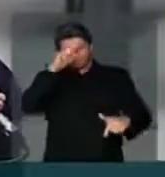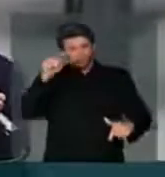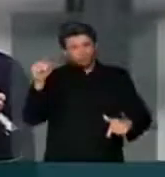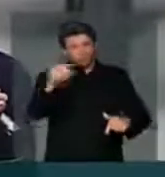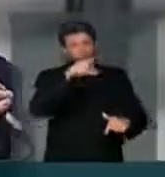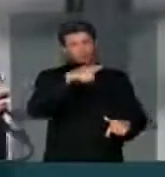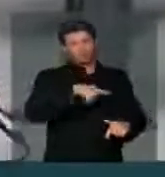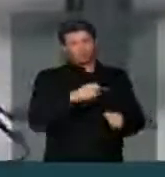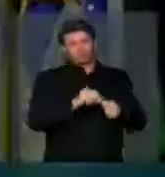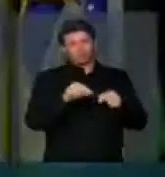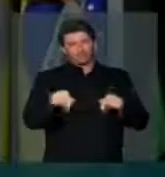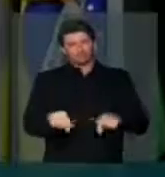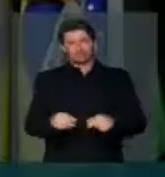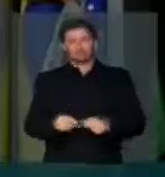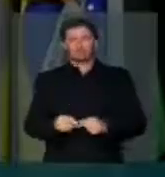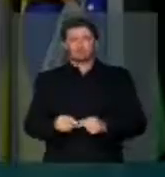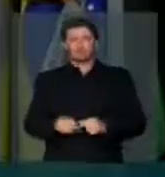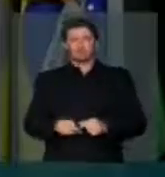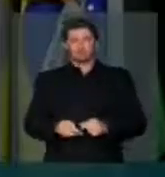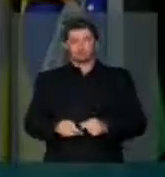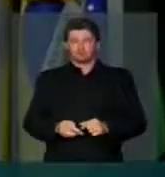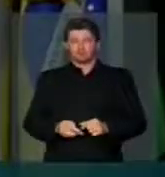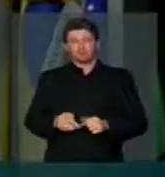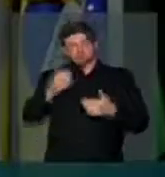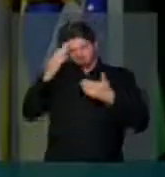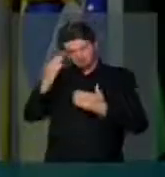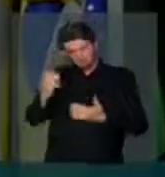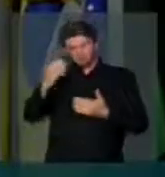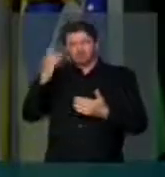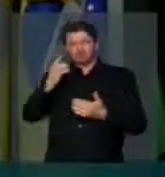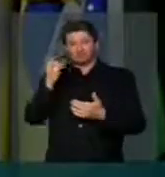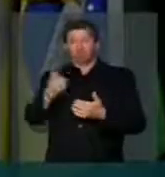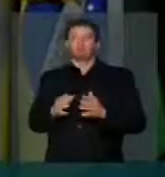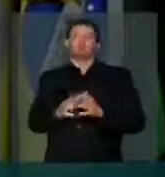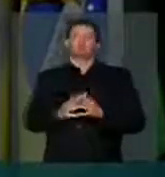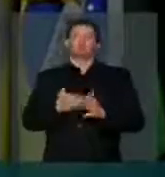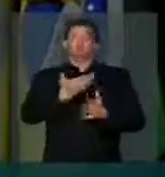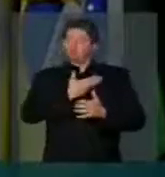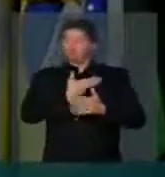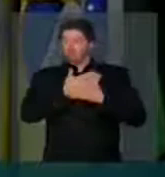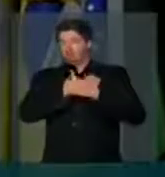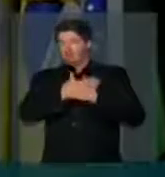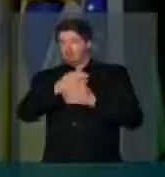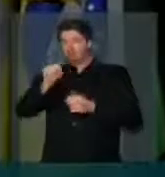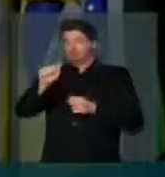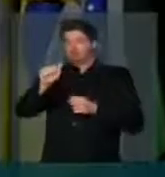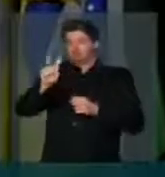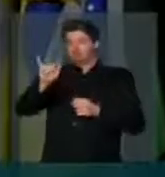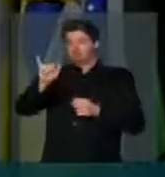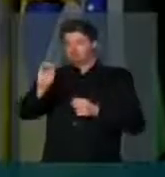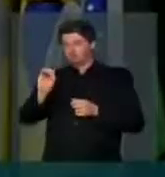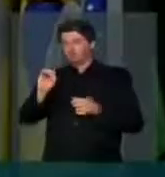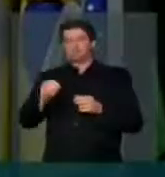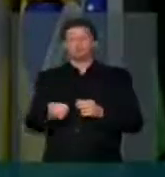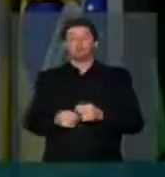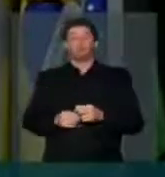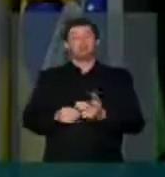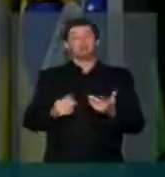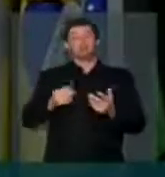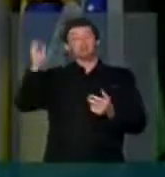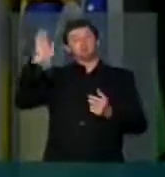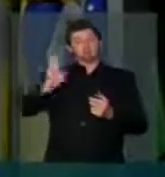Excelência tem desempenhado. Agradeço, deputado, colega, amigo Domingo Sávio, e o